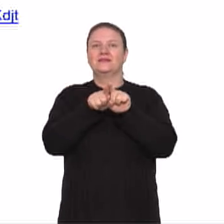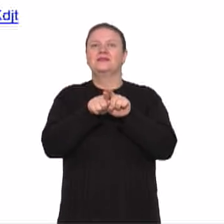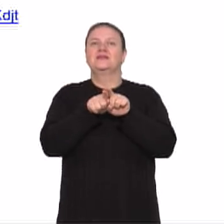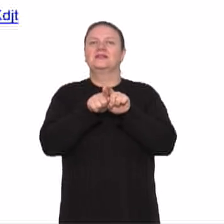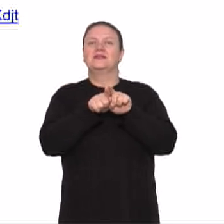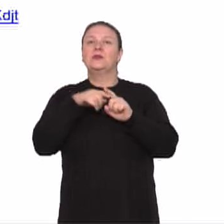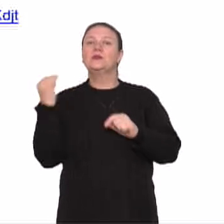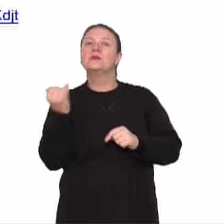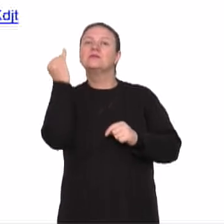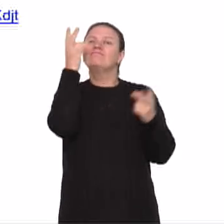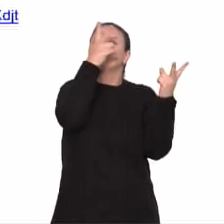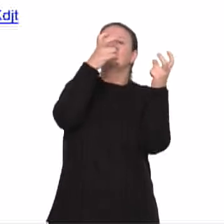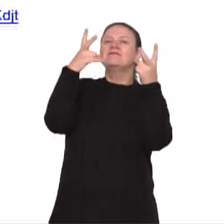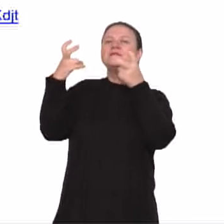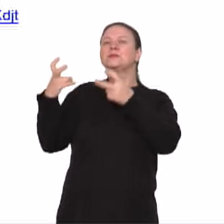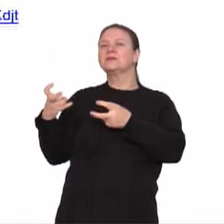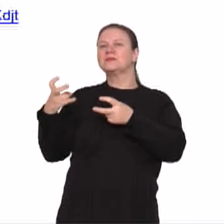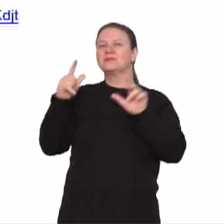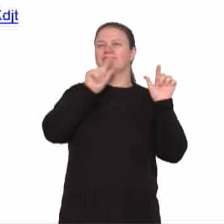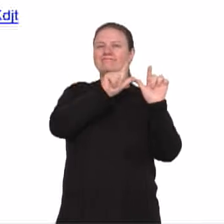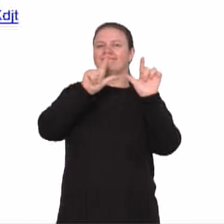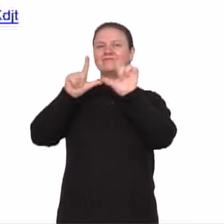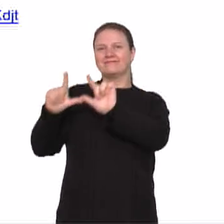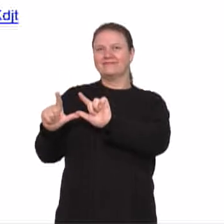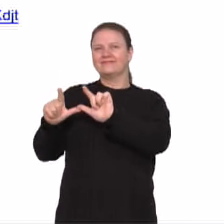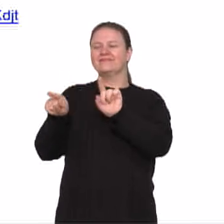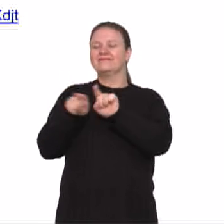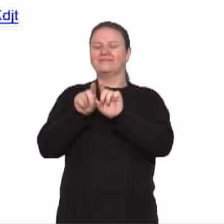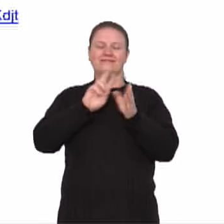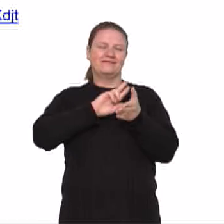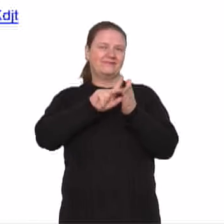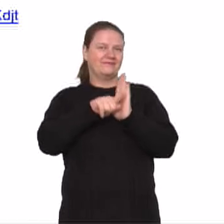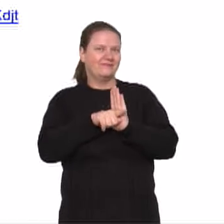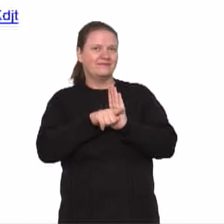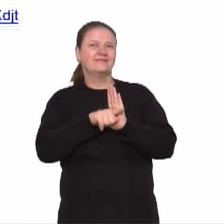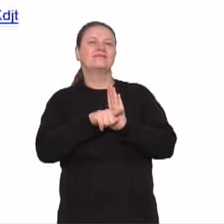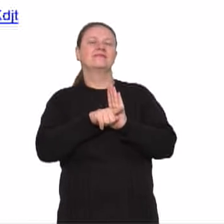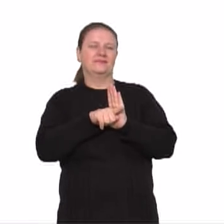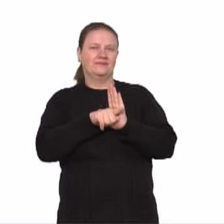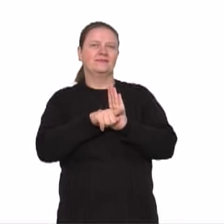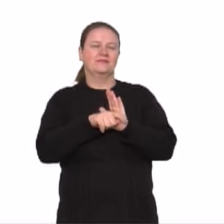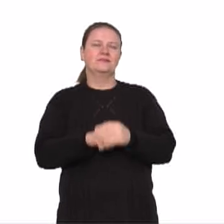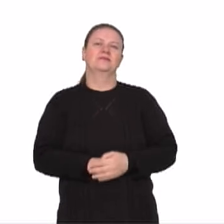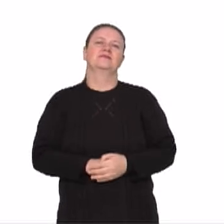de fazer uma leitura também, né? Que são aí os elementos da linguagem não verbal.